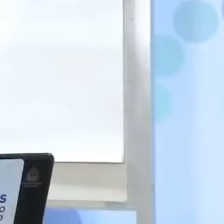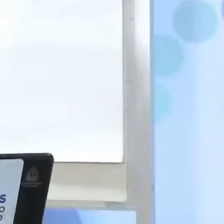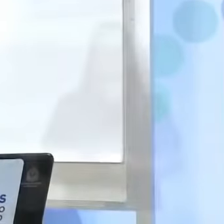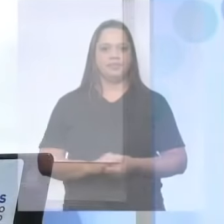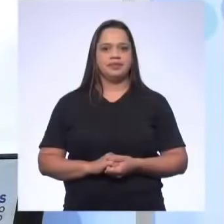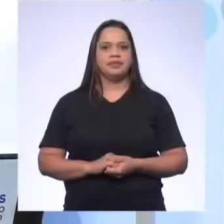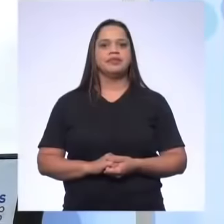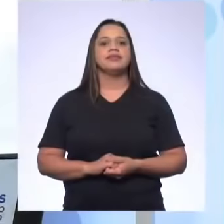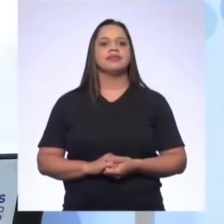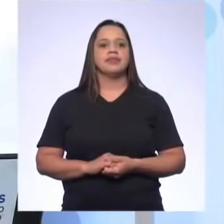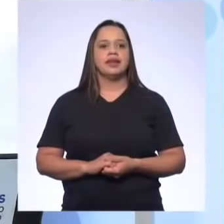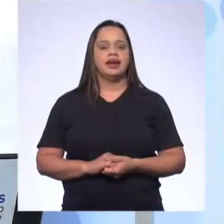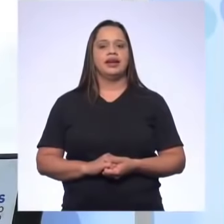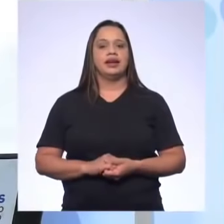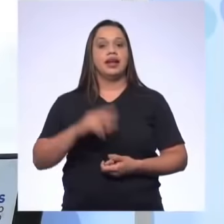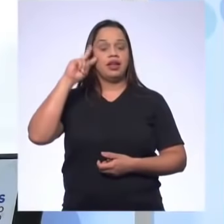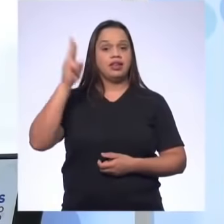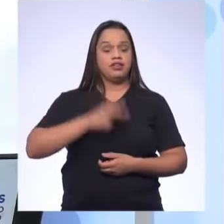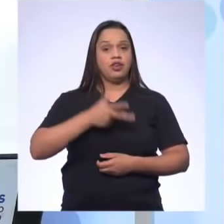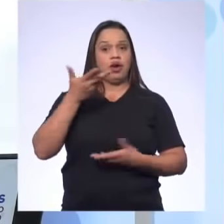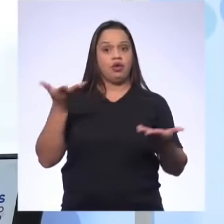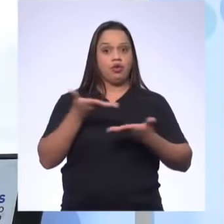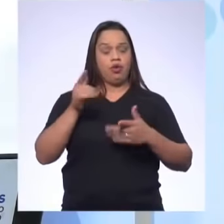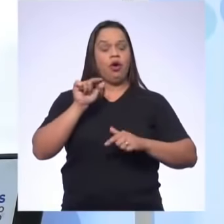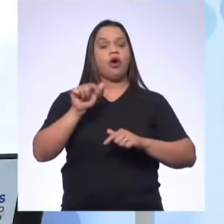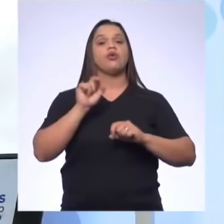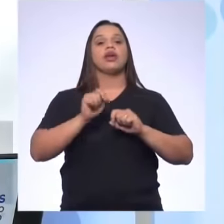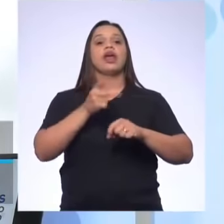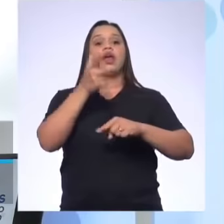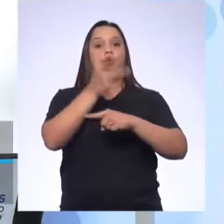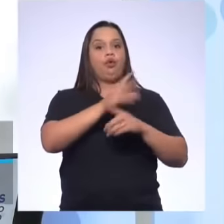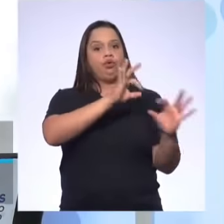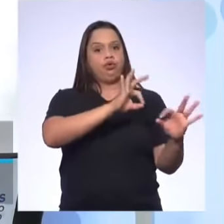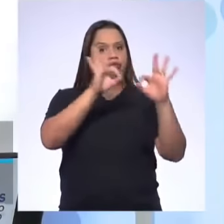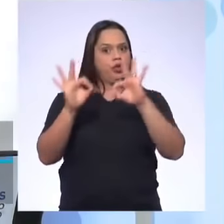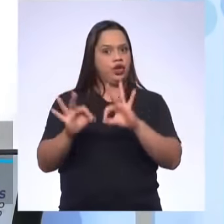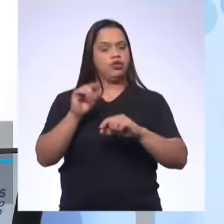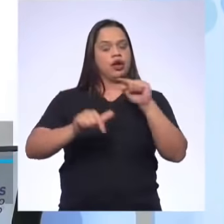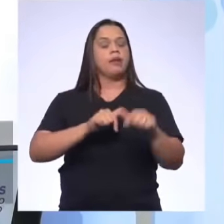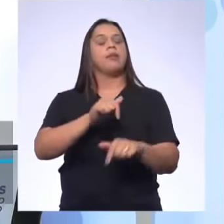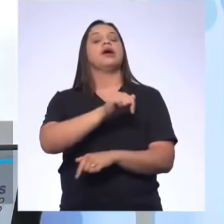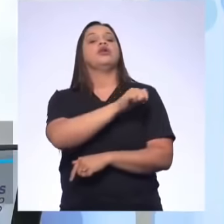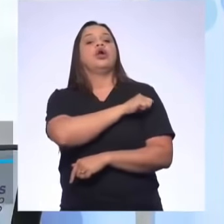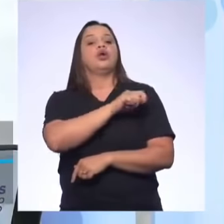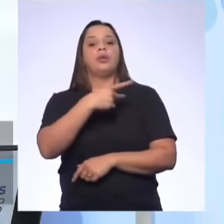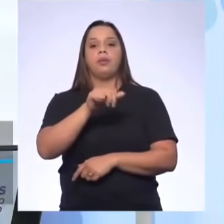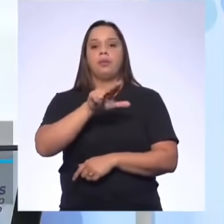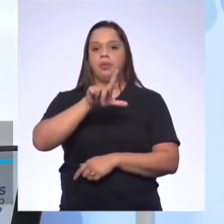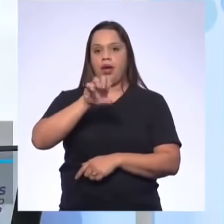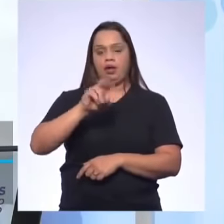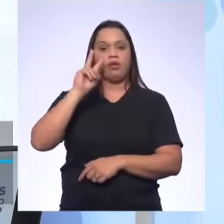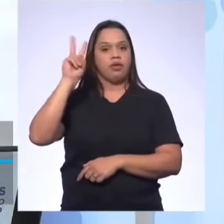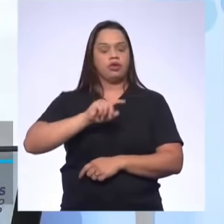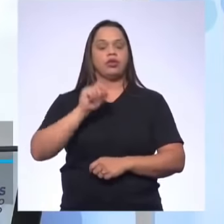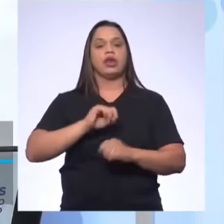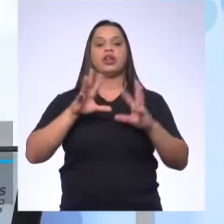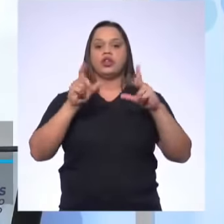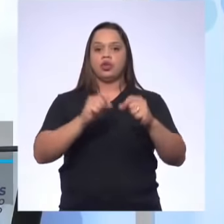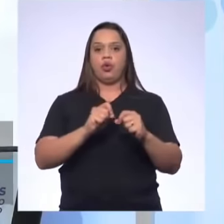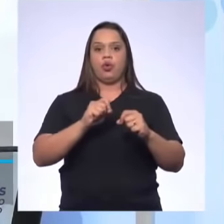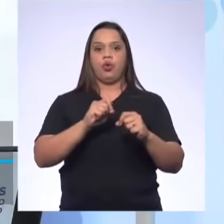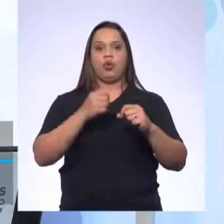Vocês viram agora o vídeo do trabalho do Paulo, né? Que ele montou a árvore genealógica e ele olhou lá o